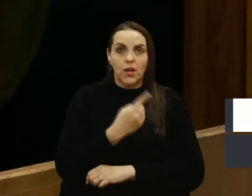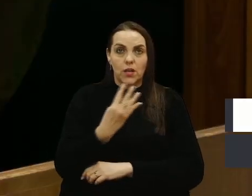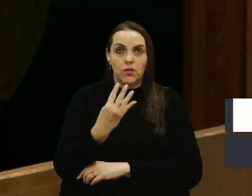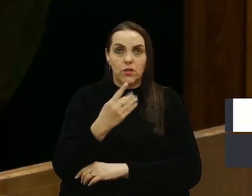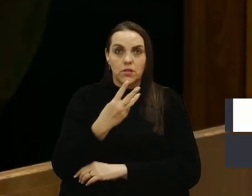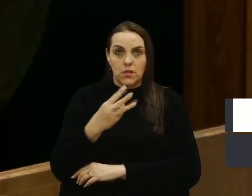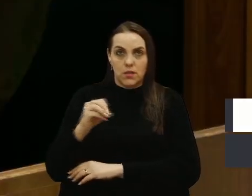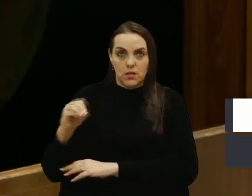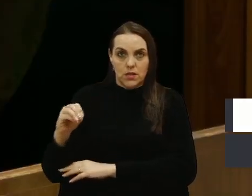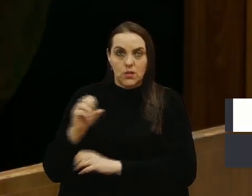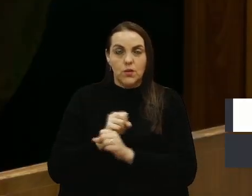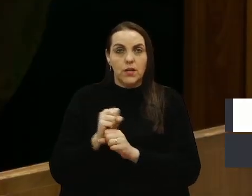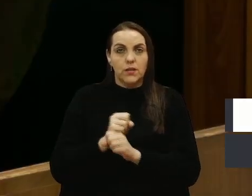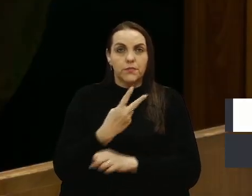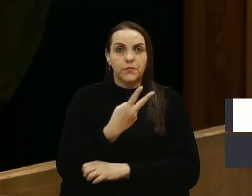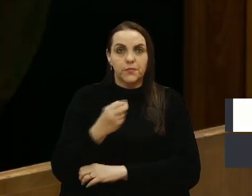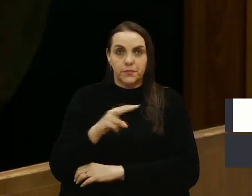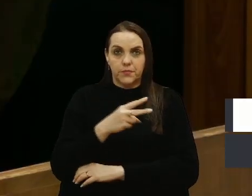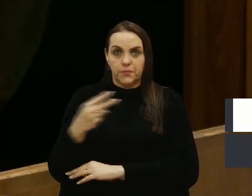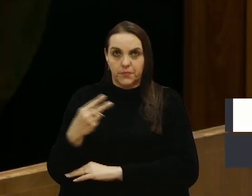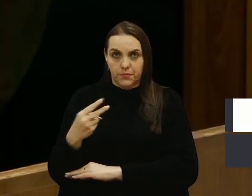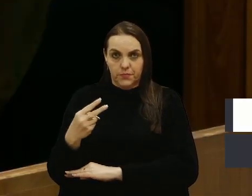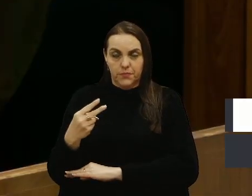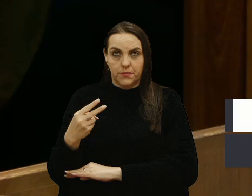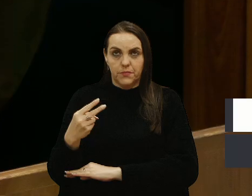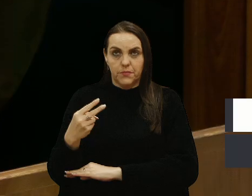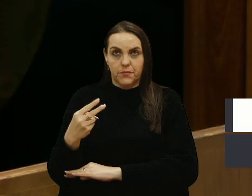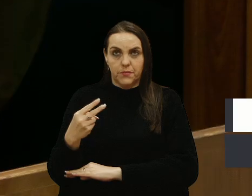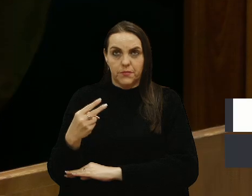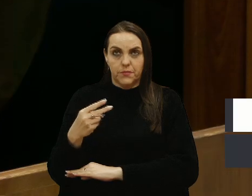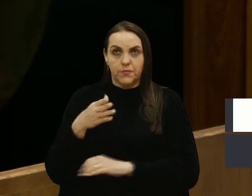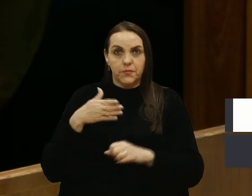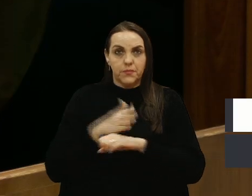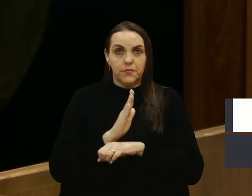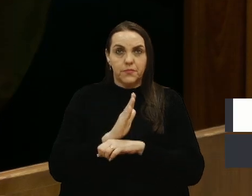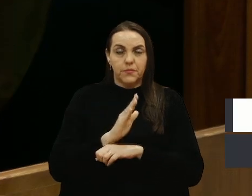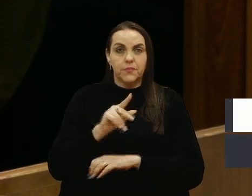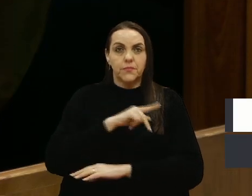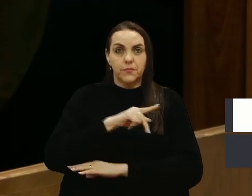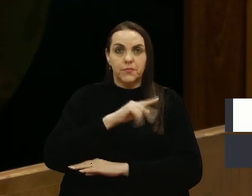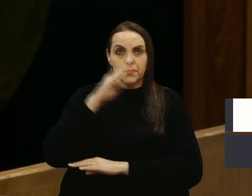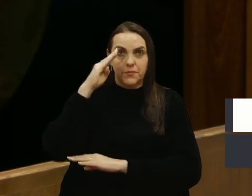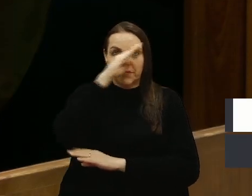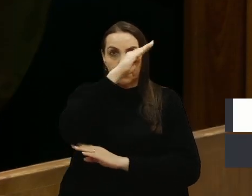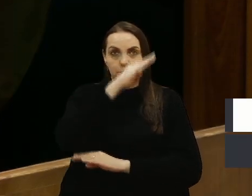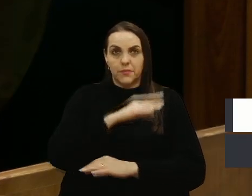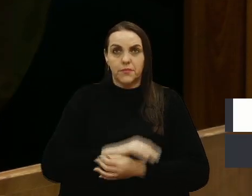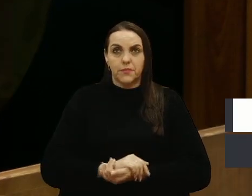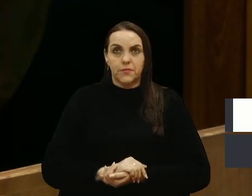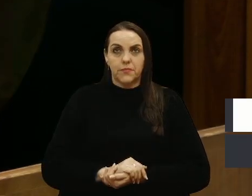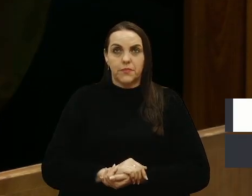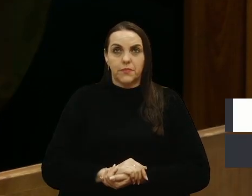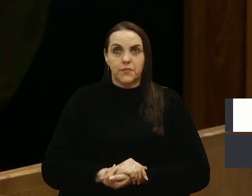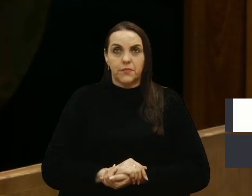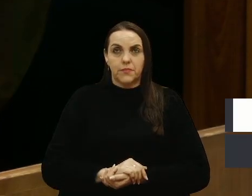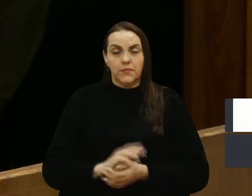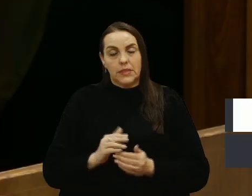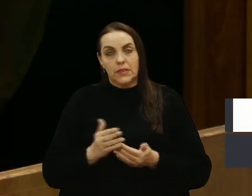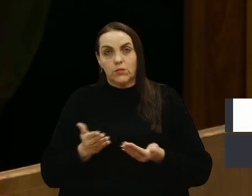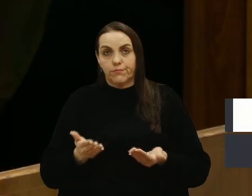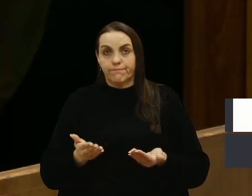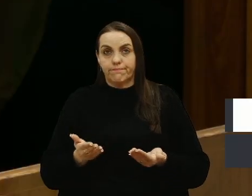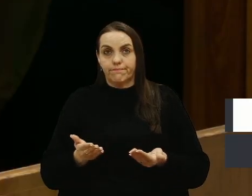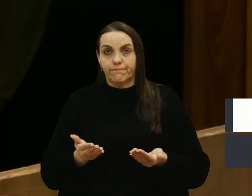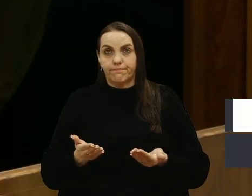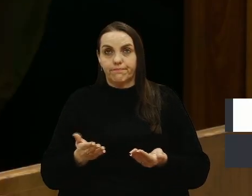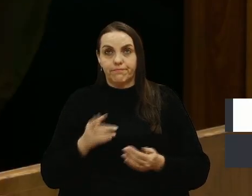14.300 do ano de 2022, sancionada pelo presidente Bolsonaro. Então, bom, o